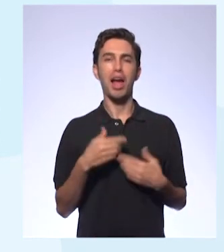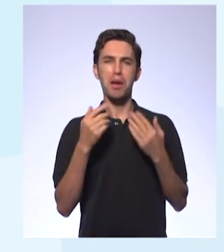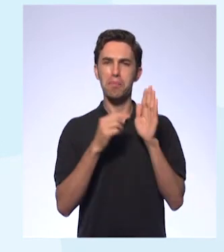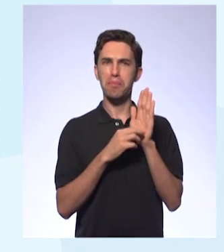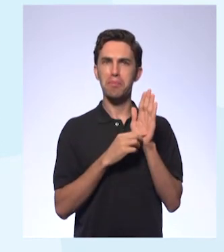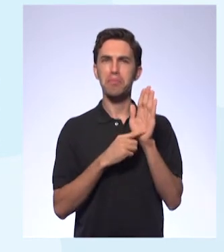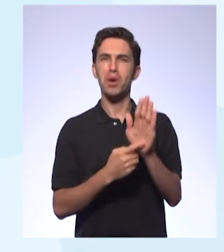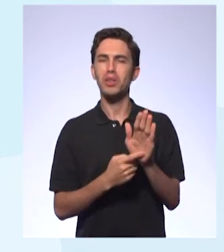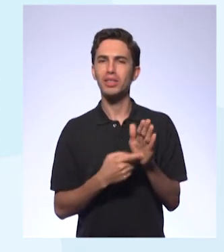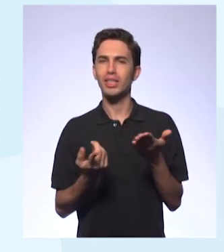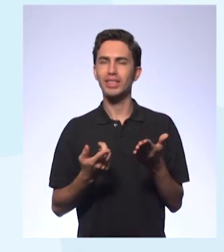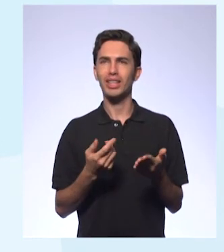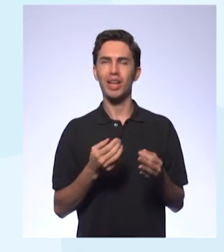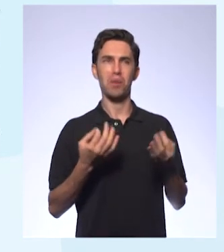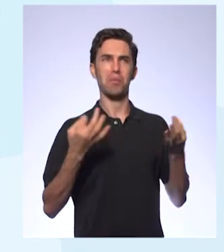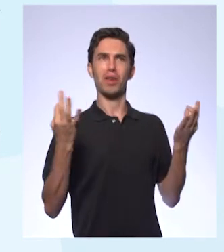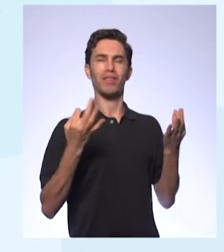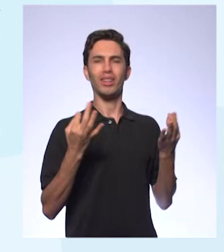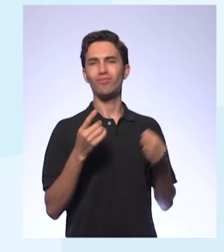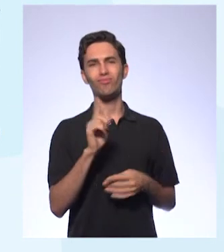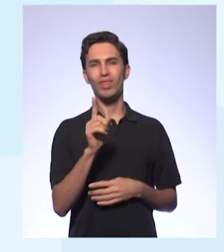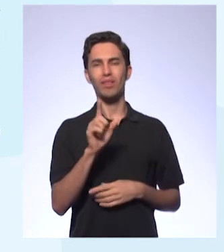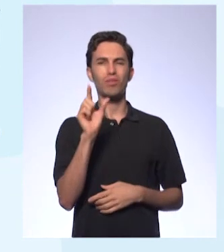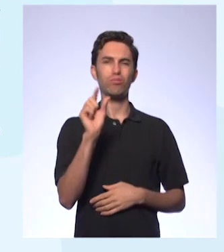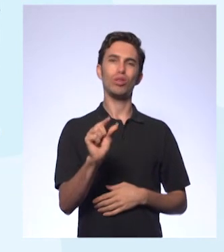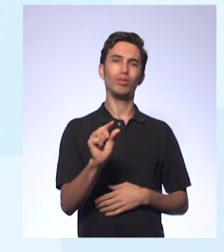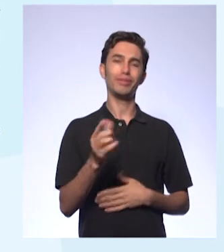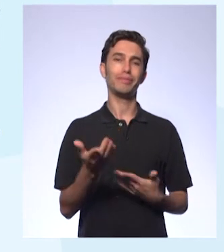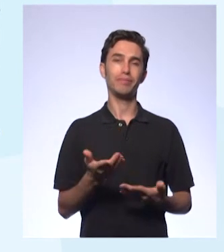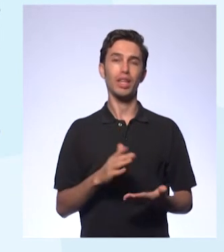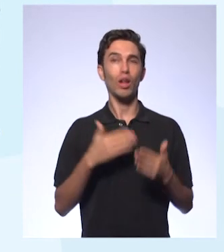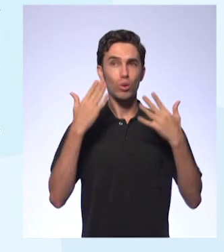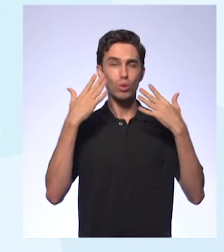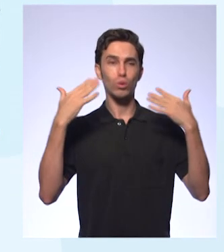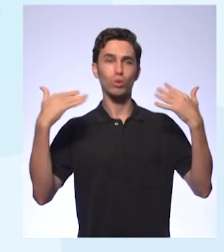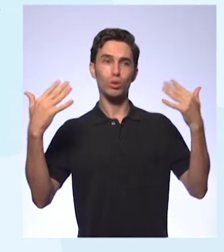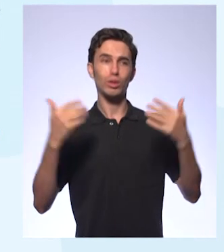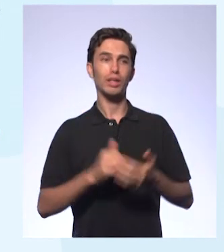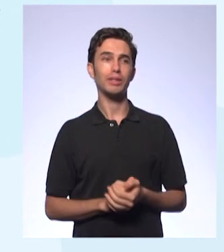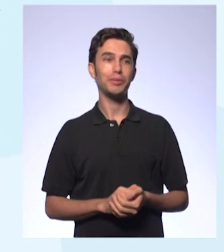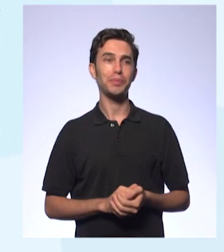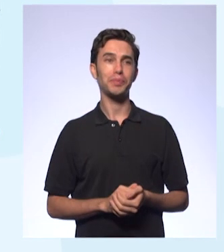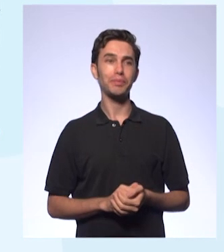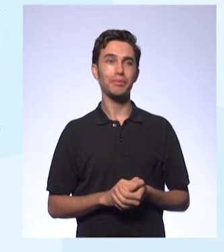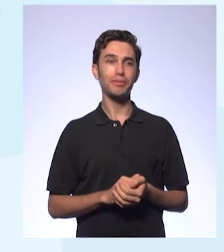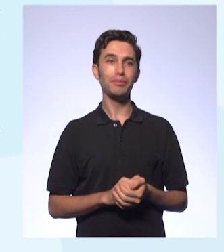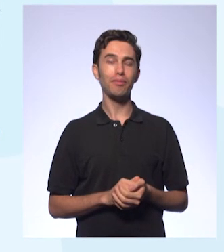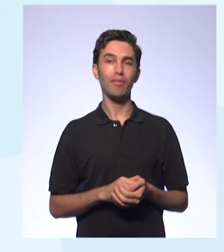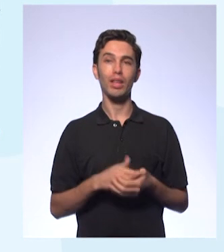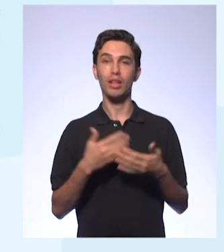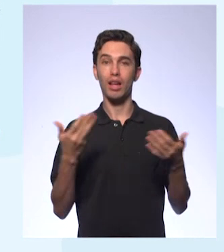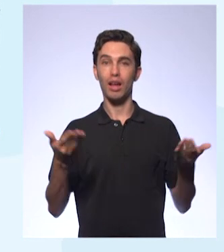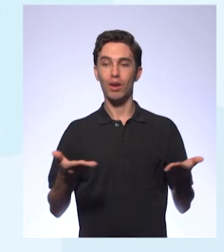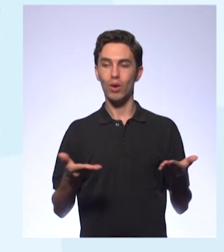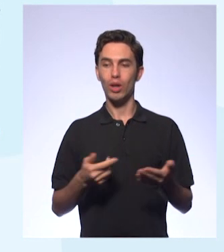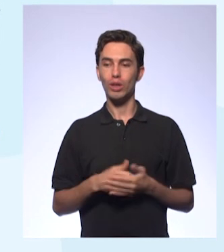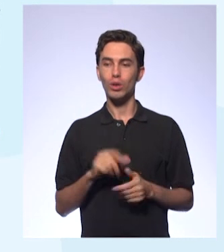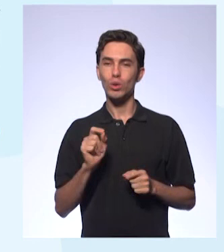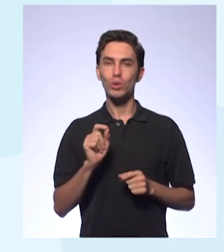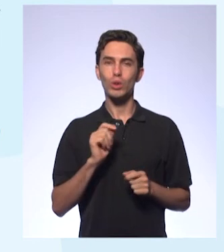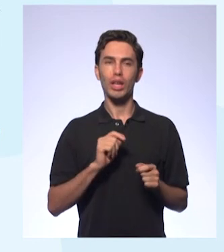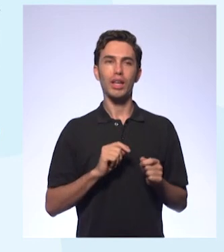apresentam excelentes qualidades e são poucas. O sucesso, aí vai falando, né? Aqui temos